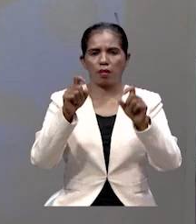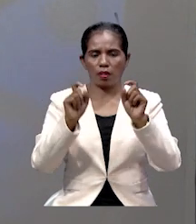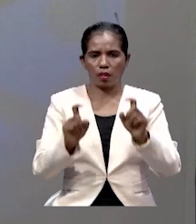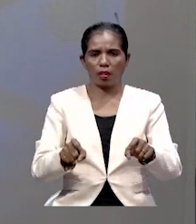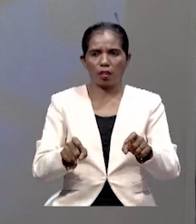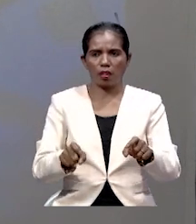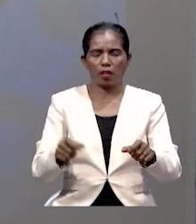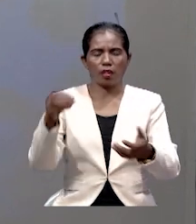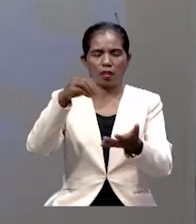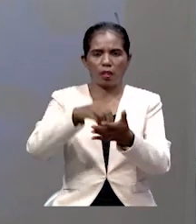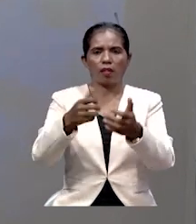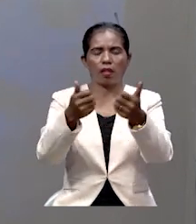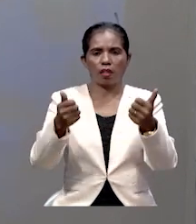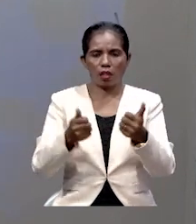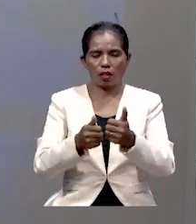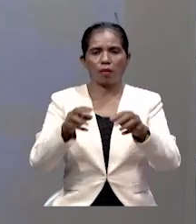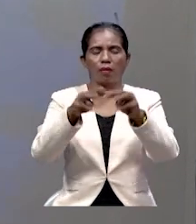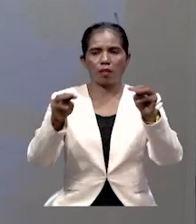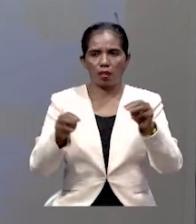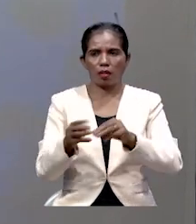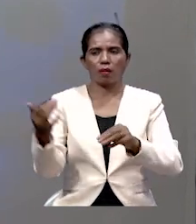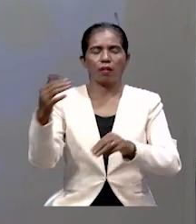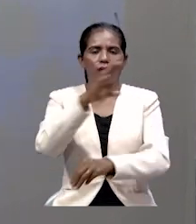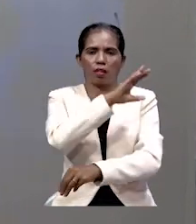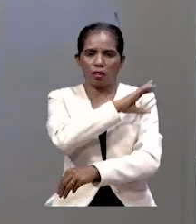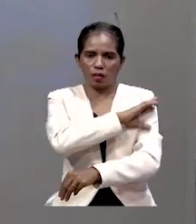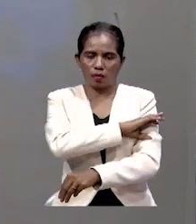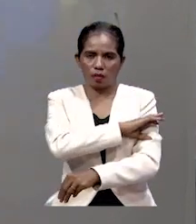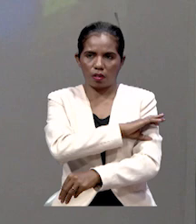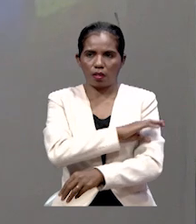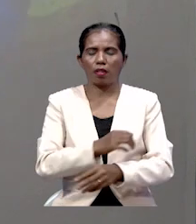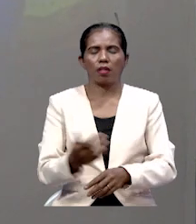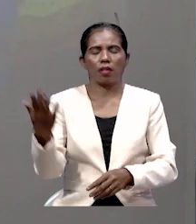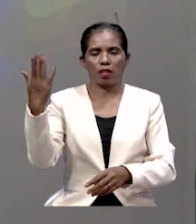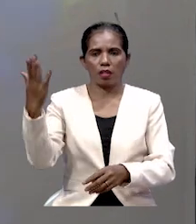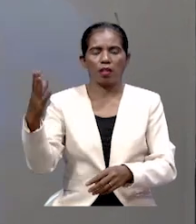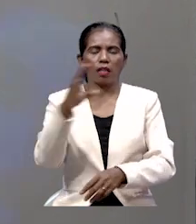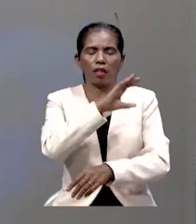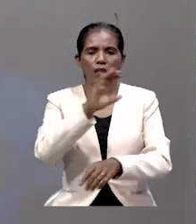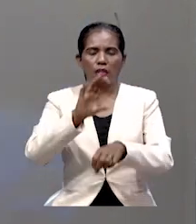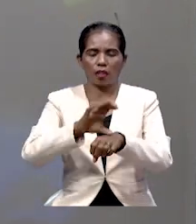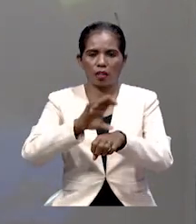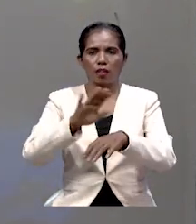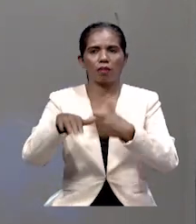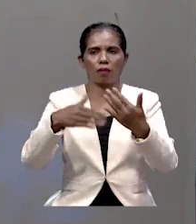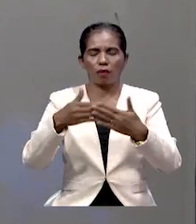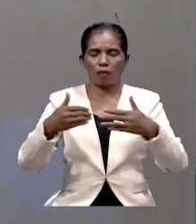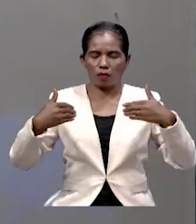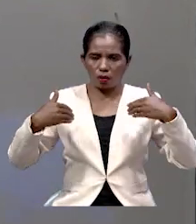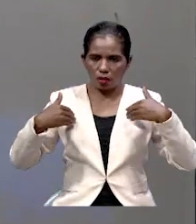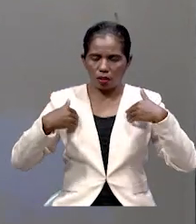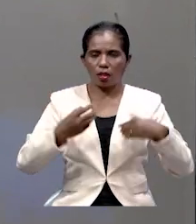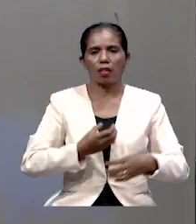fale arte messias mak halo fale segurança enquanto ia paroco doto ia escuteiros se